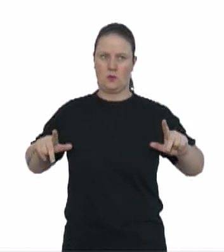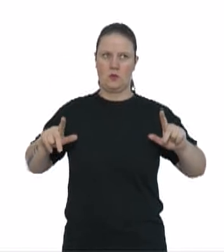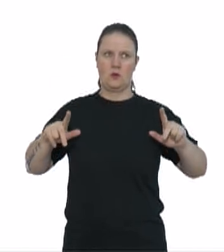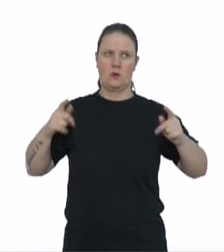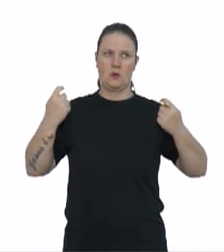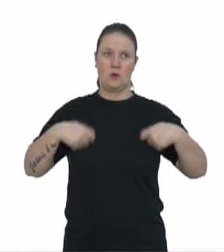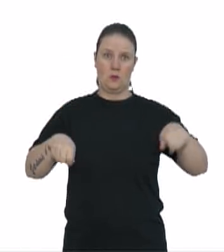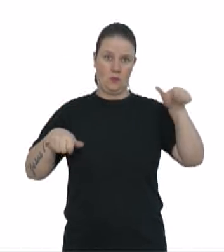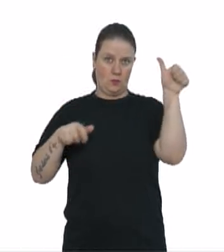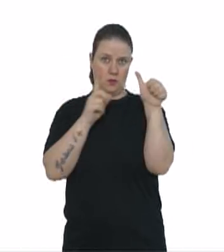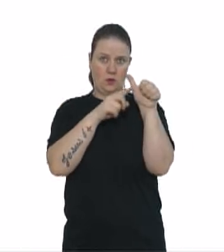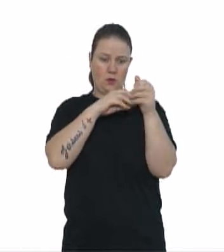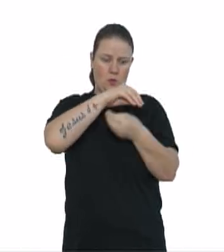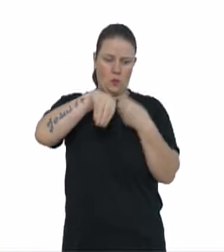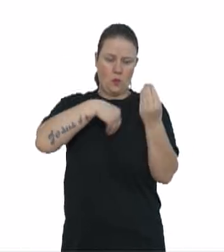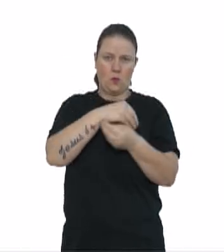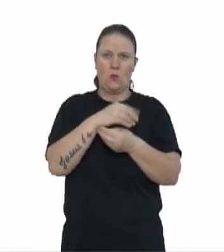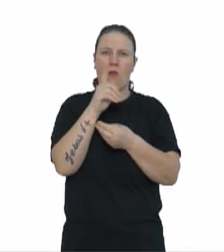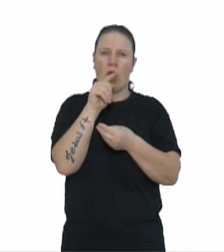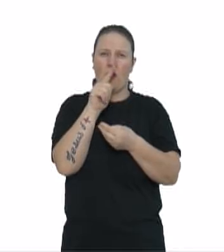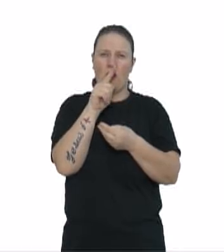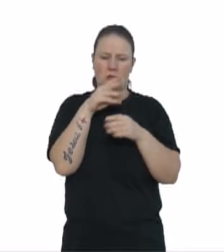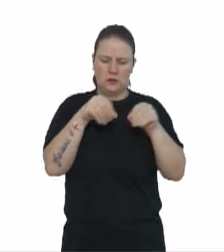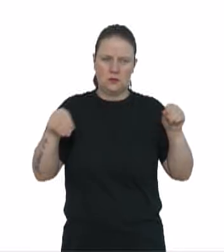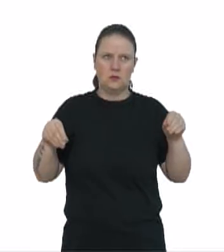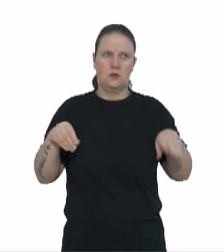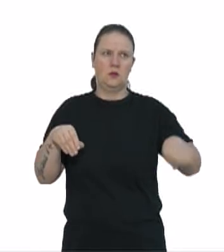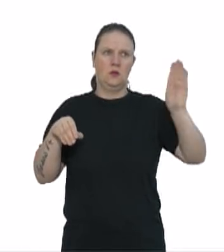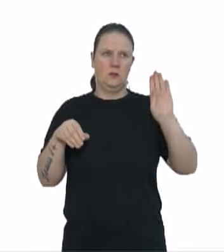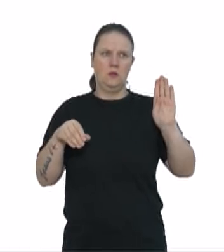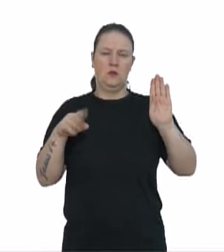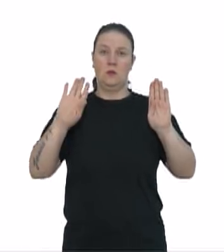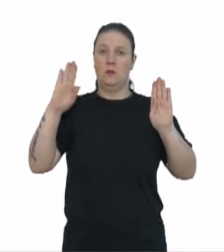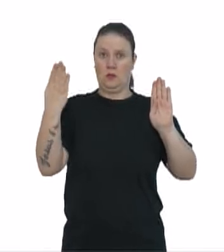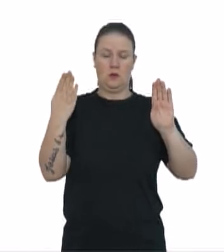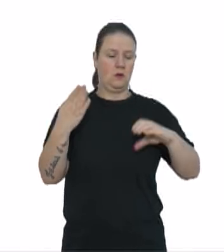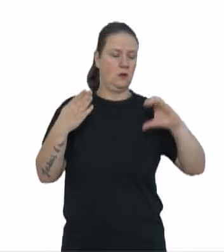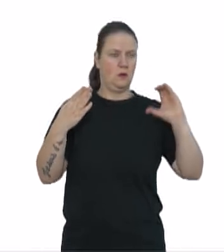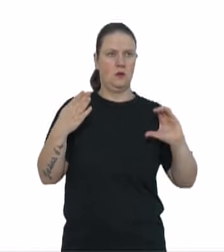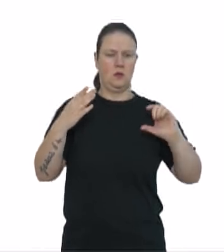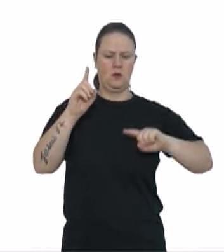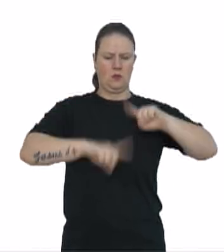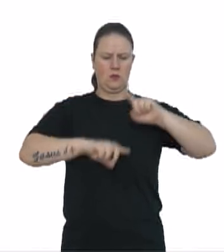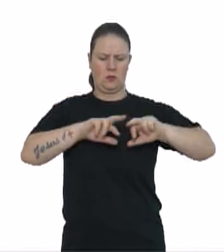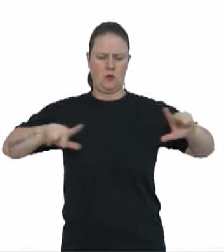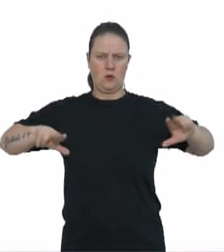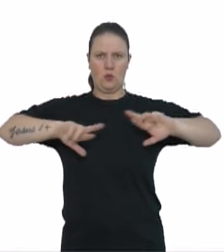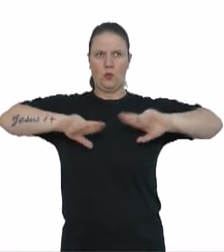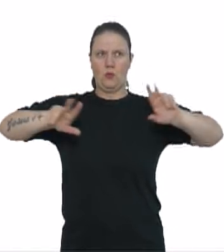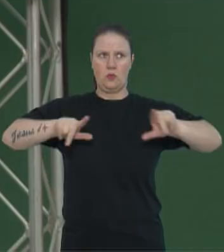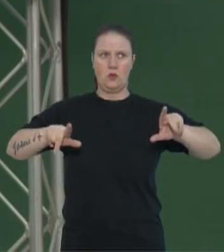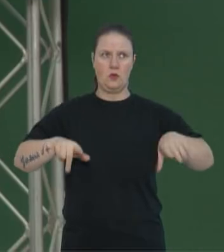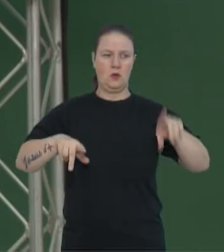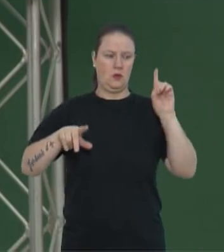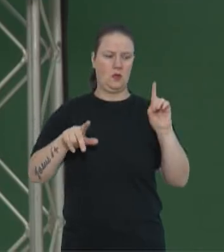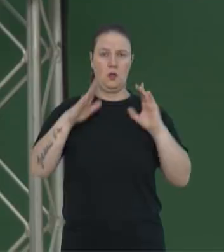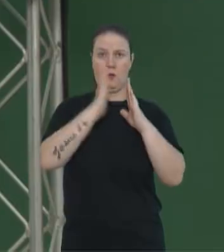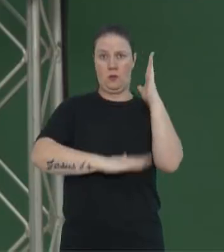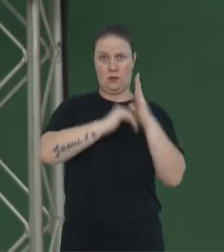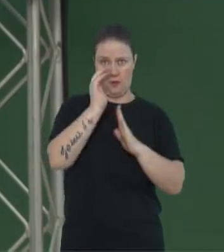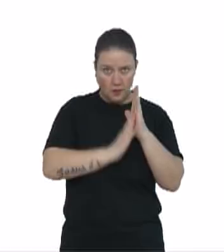em argila? Deve ser esculpida em madeira? Deve conter objetos diversificados? Deve ser pintada? Tempinho para